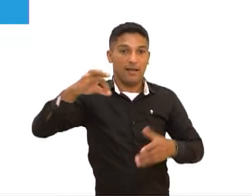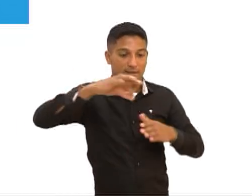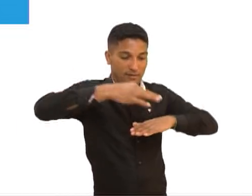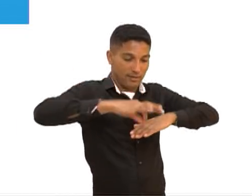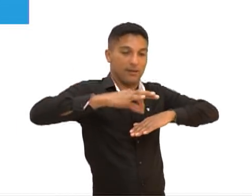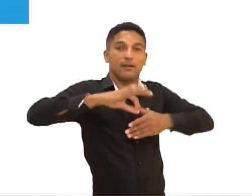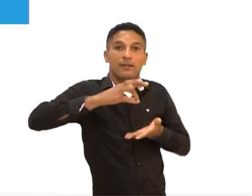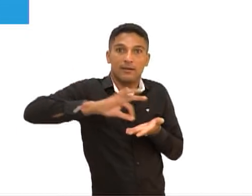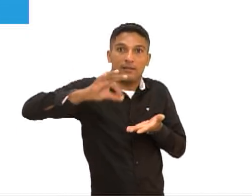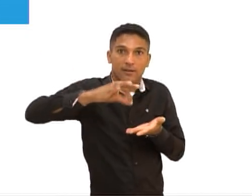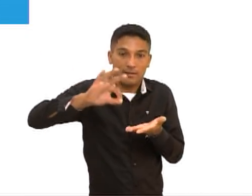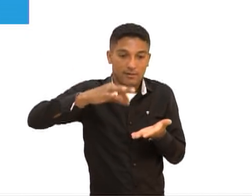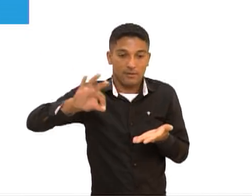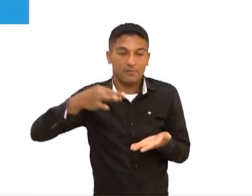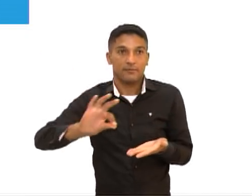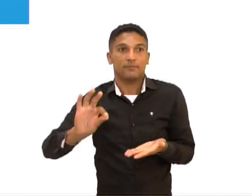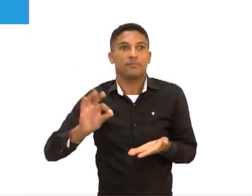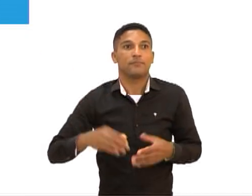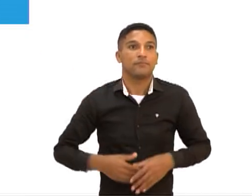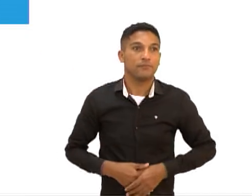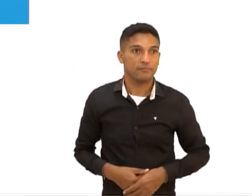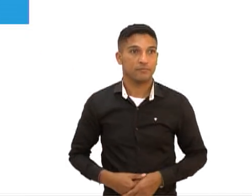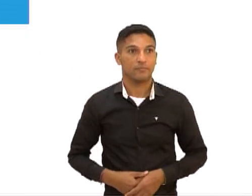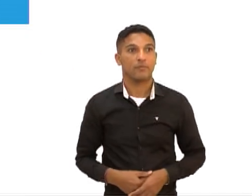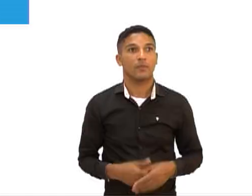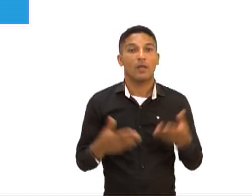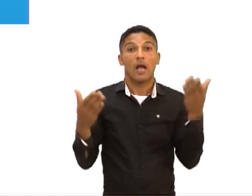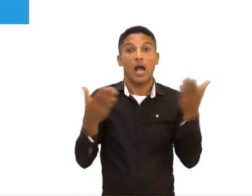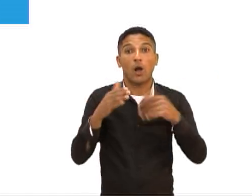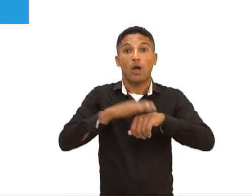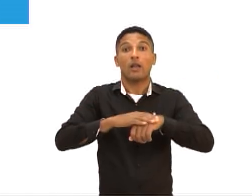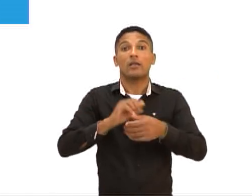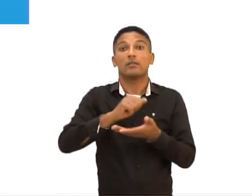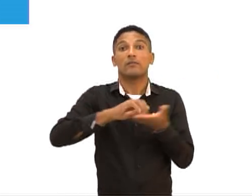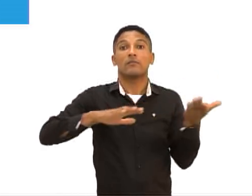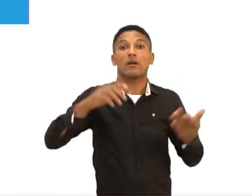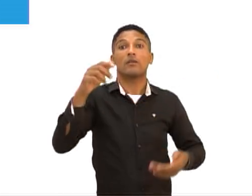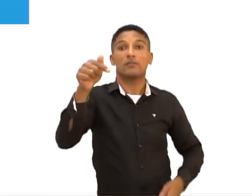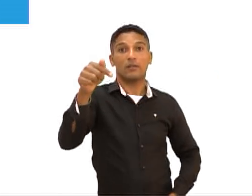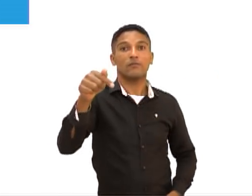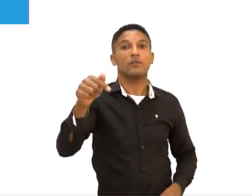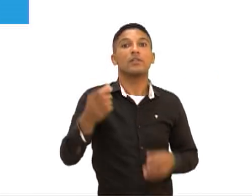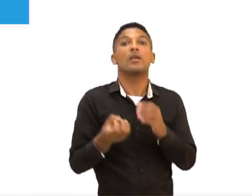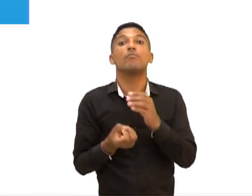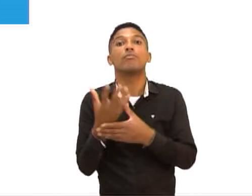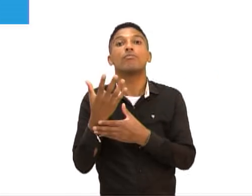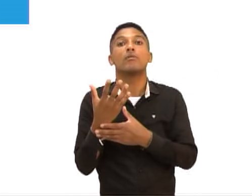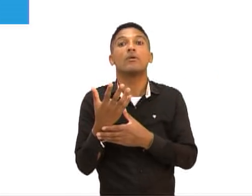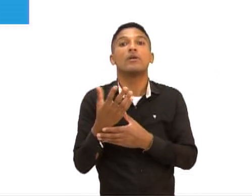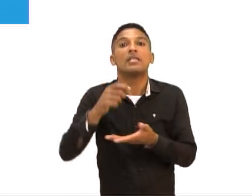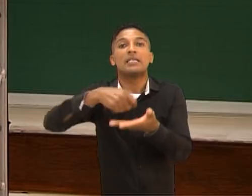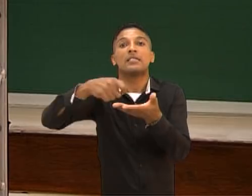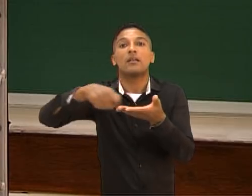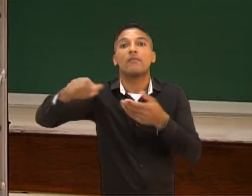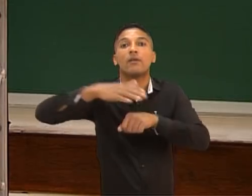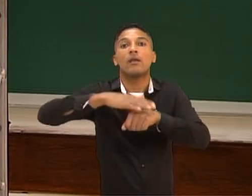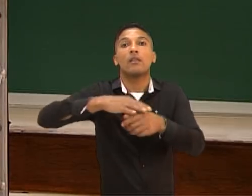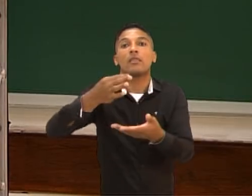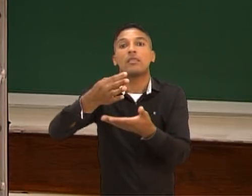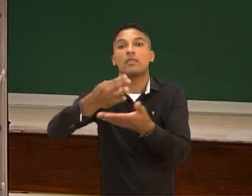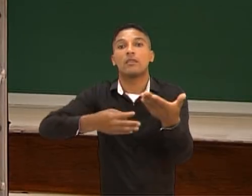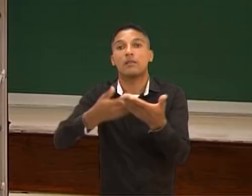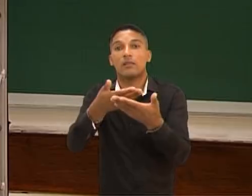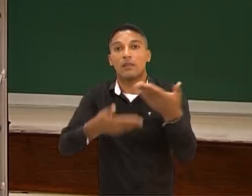Produza um texto informativo abordando a evolução tecnológica a partir da imagem abaixo. Né? Então eu vou pedir para vocês analisarem